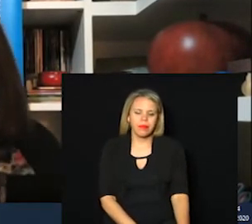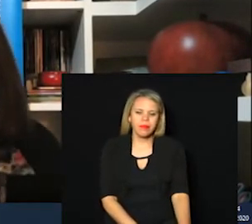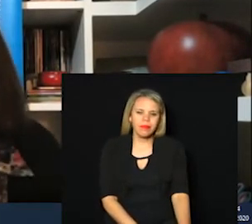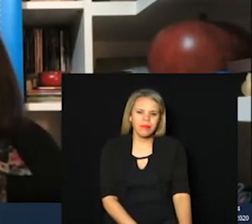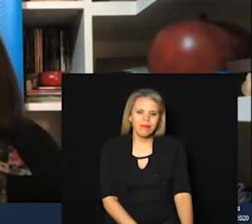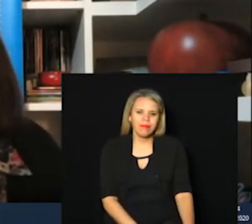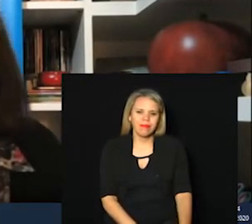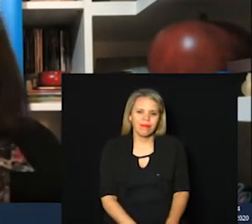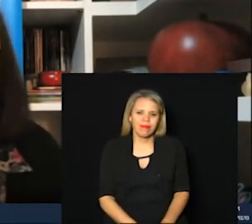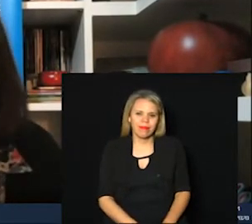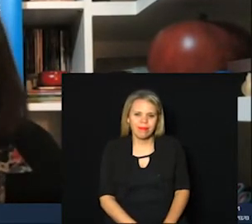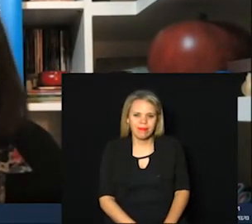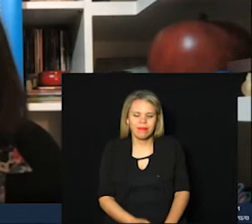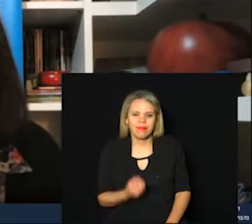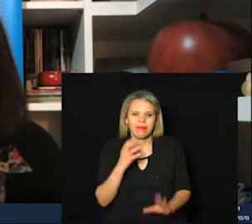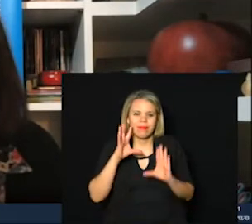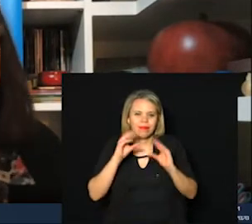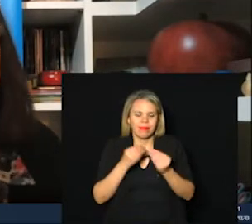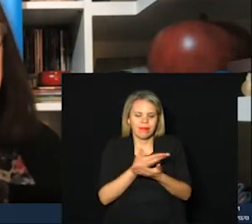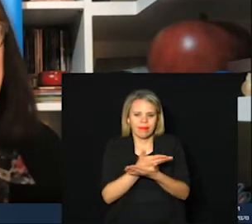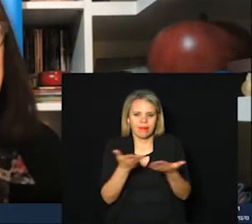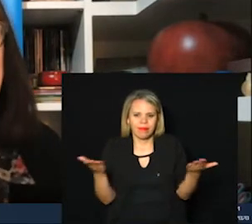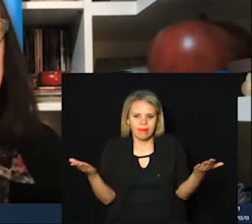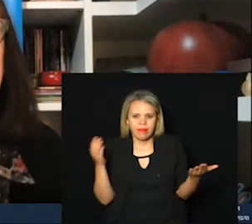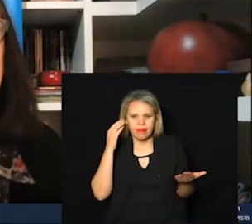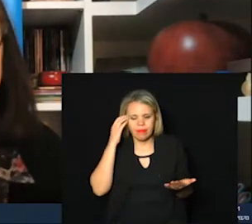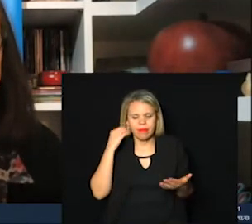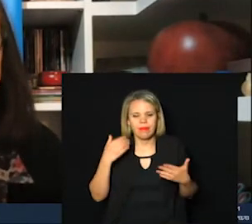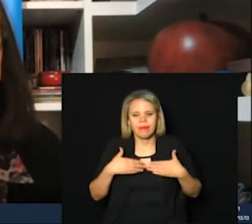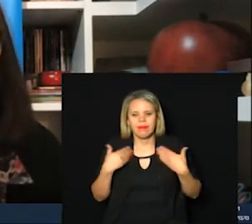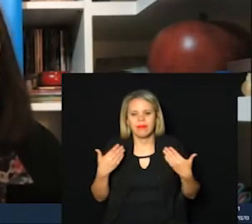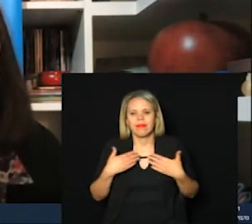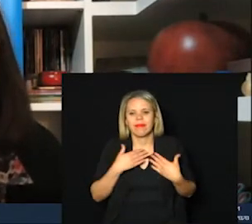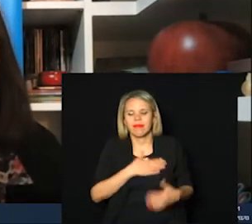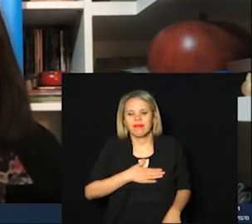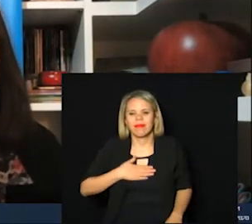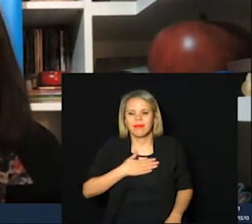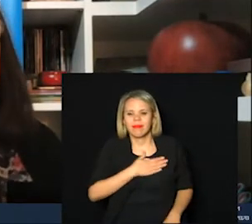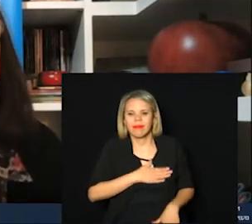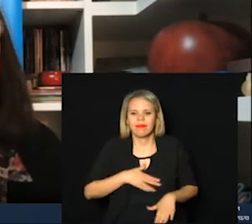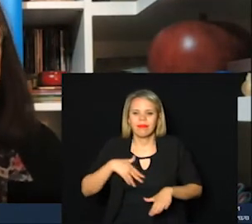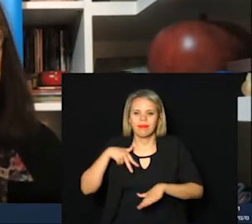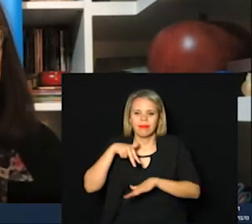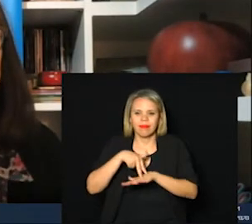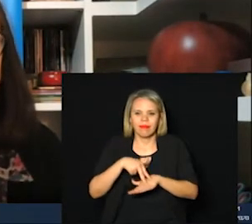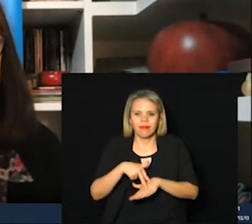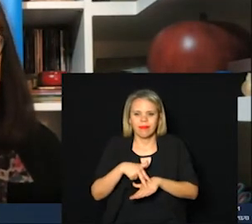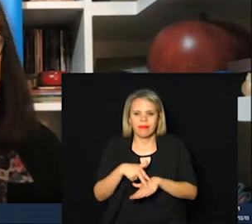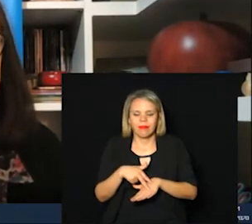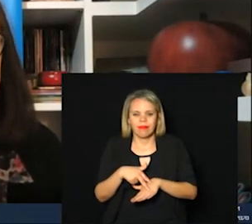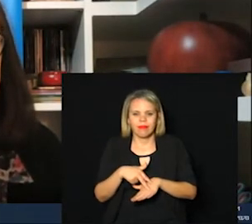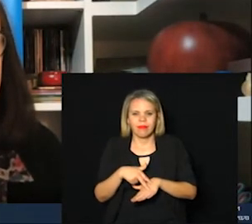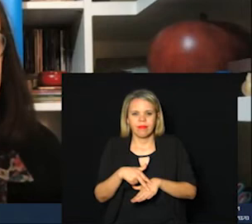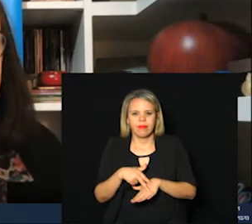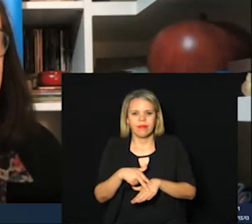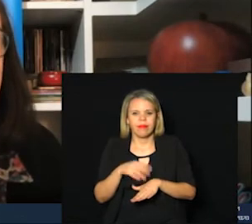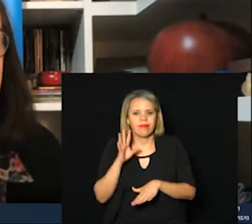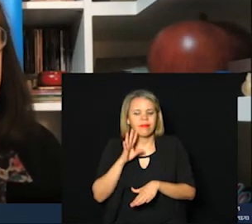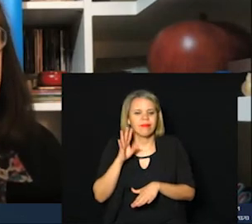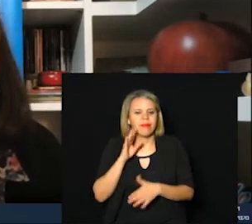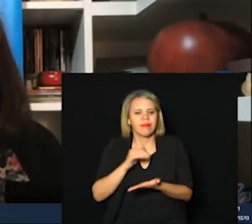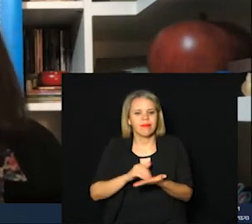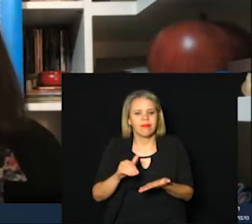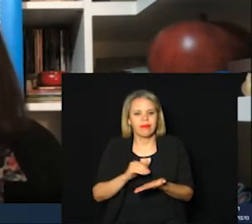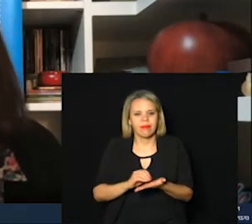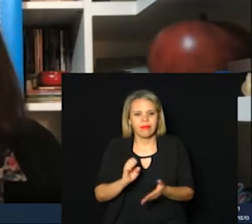Bom, muito boa noite a todos, uma alegria estar aqui com a nossa querida secretária